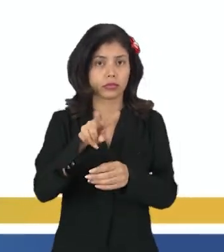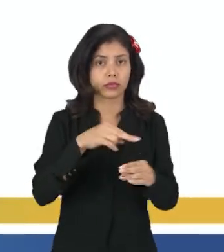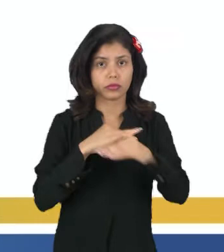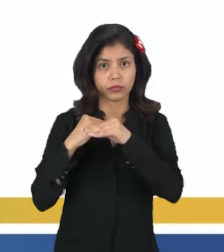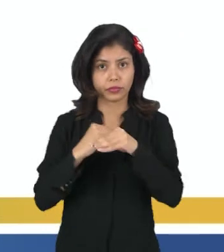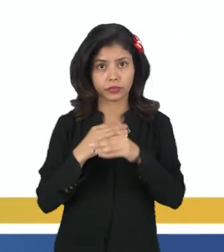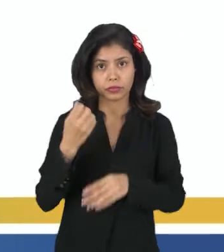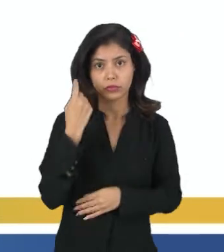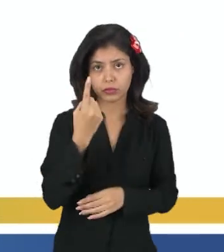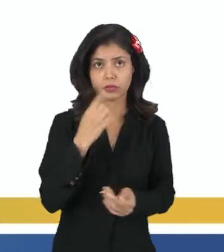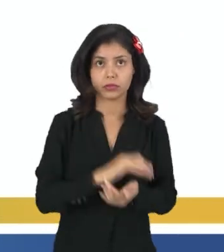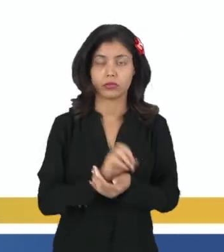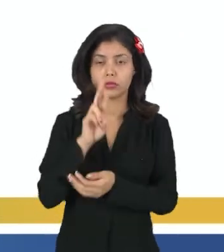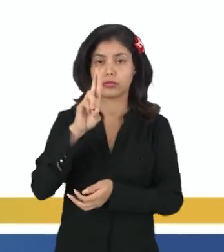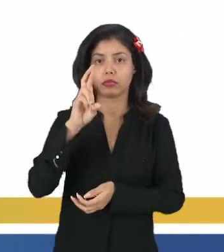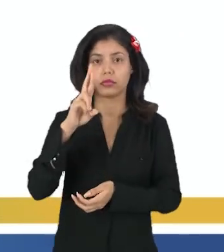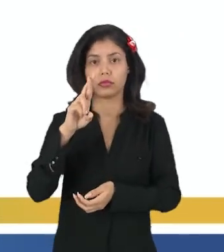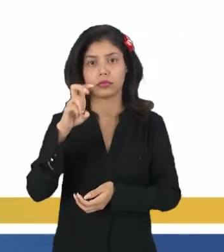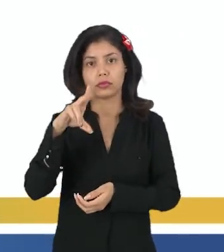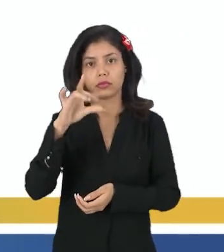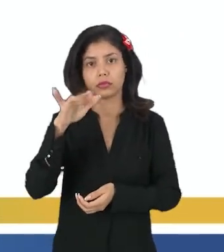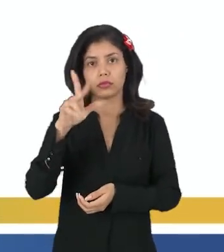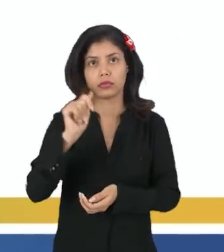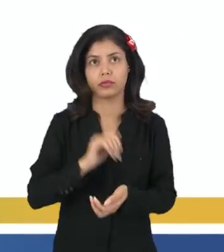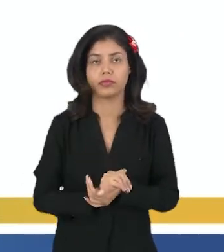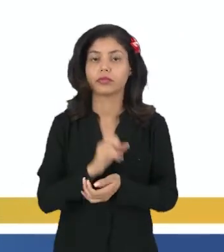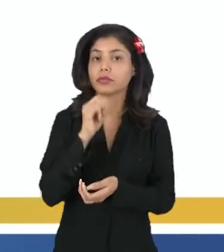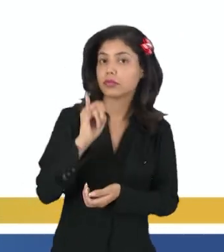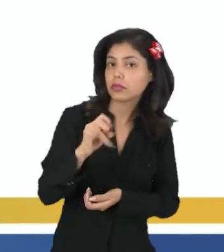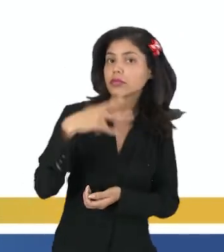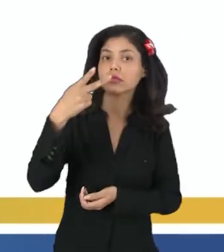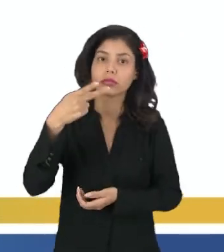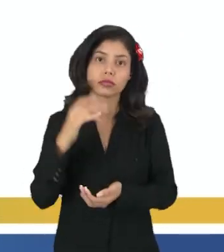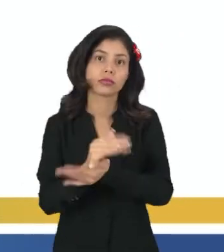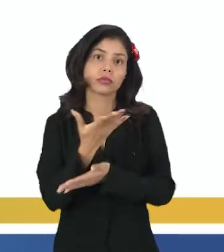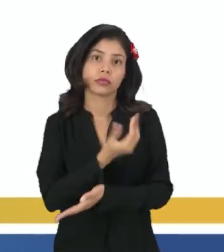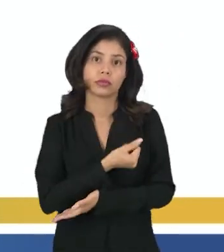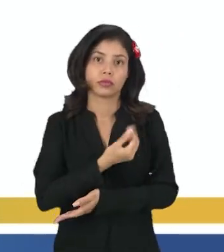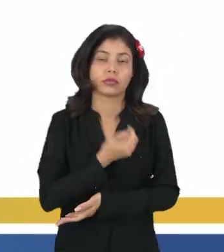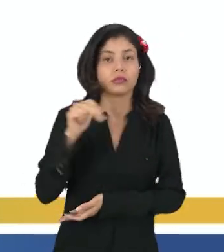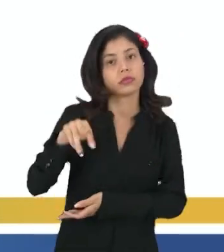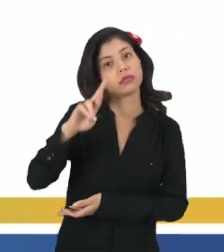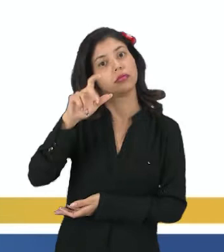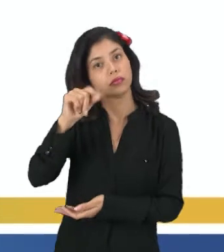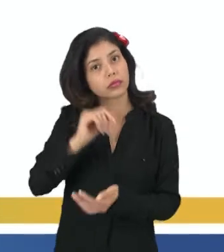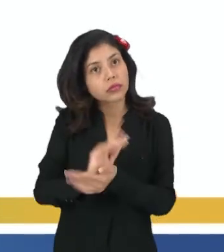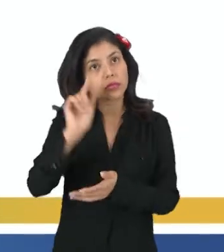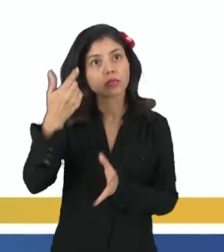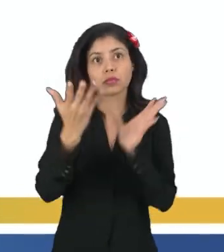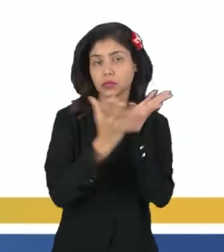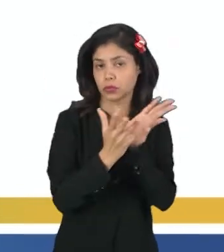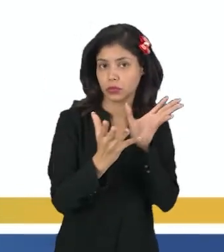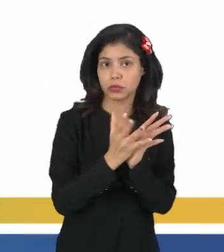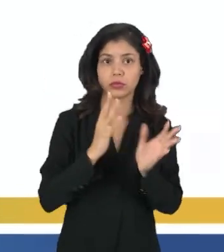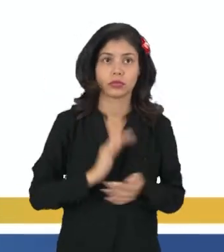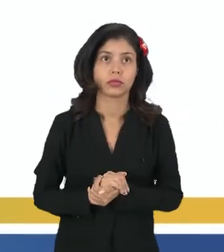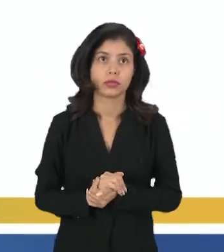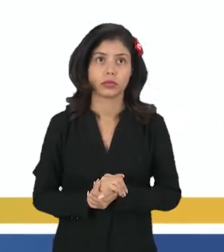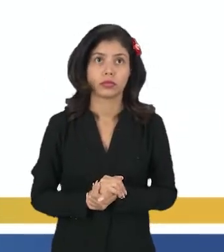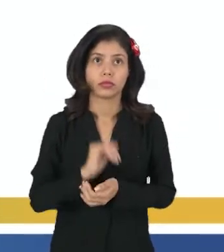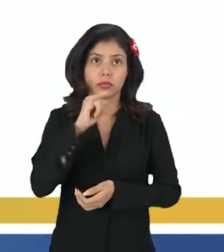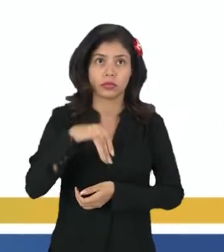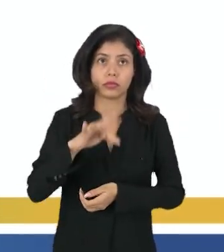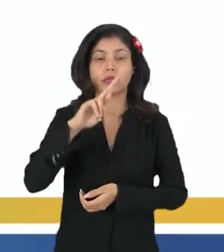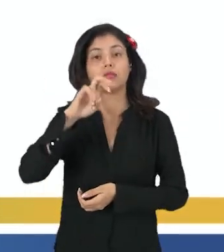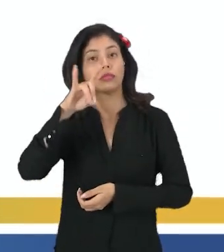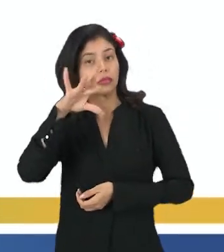ele raça não tá ok se eu falo que nos naturais eu vou ter outro conjunto bem conhecido que